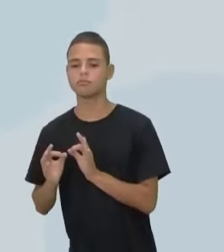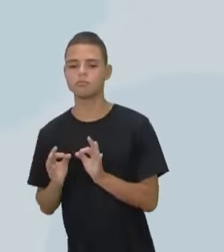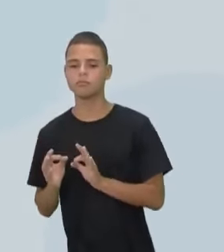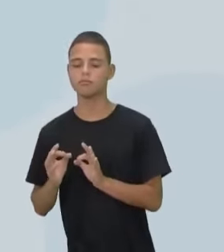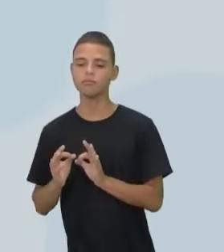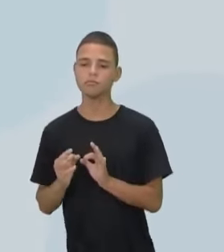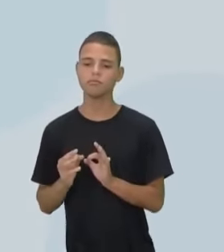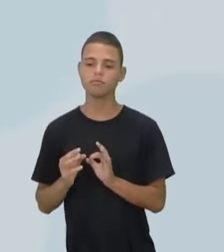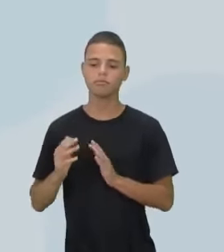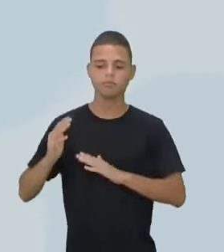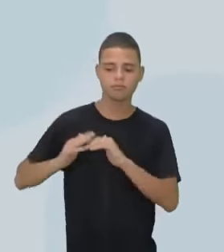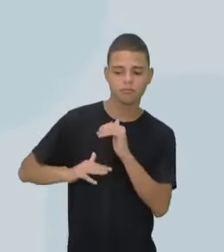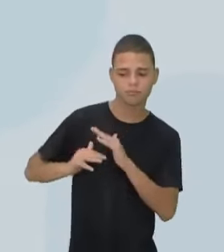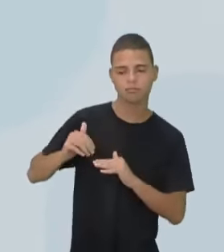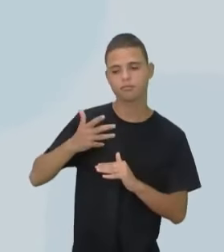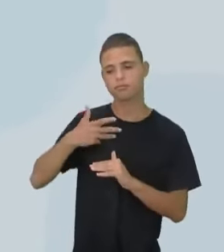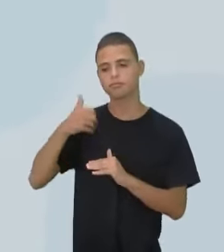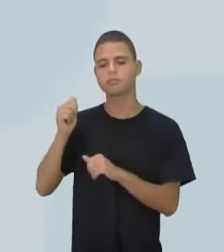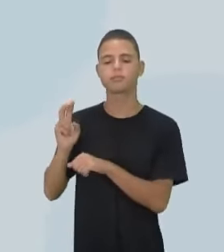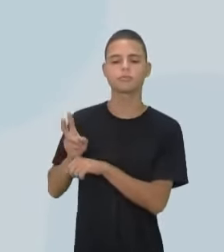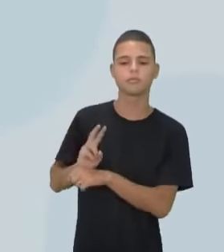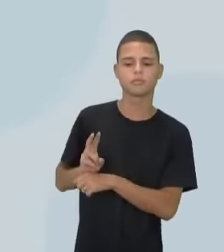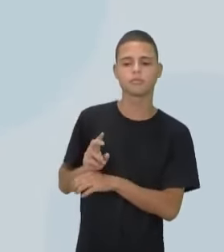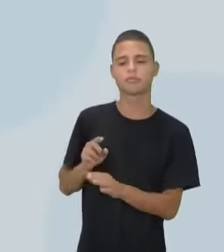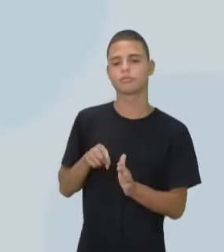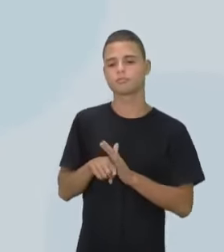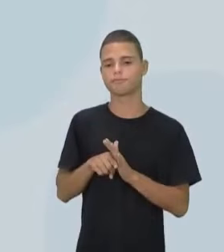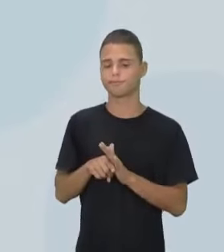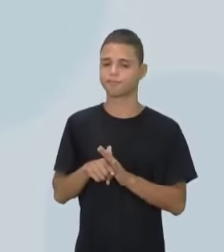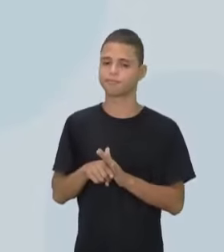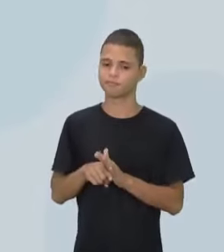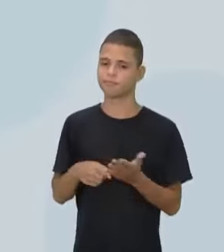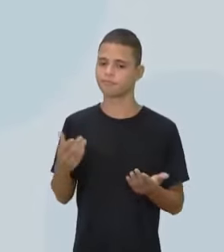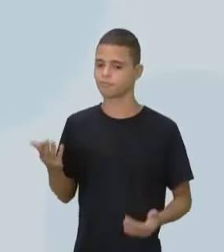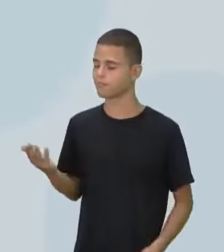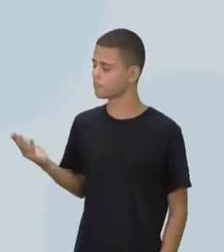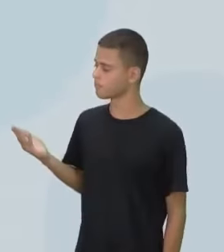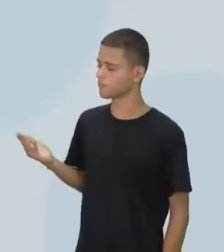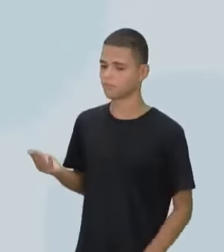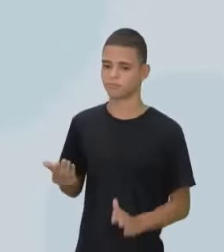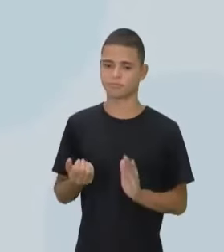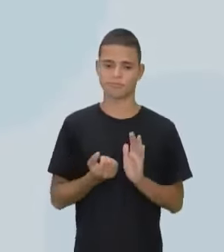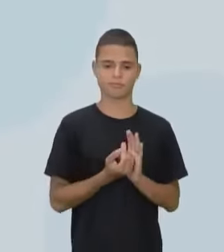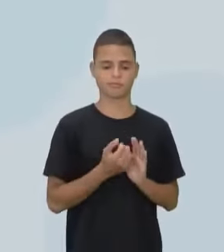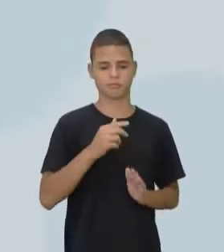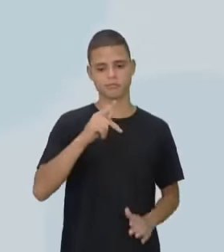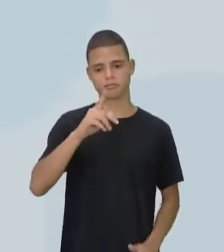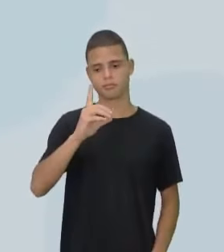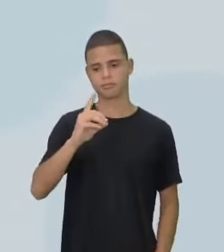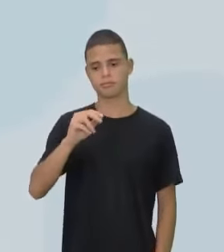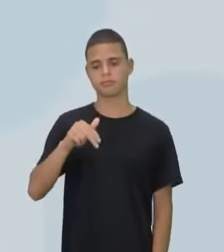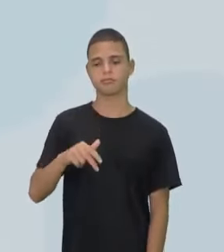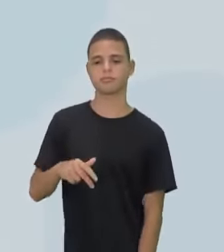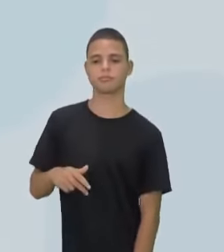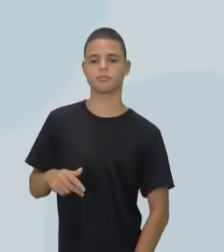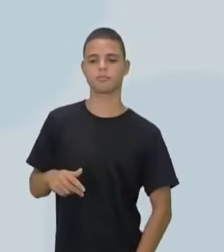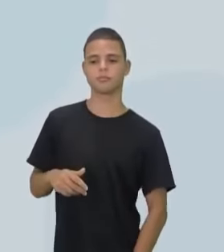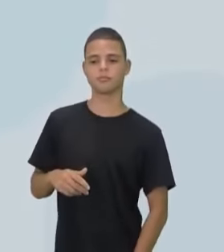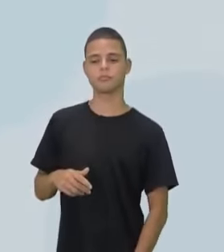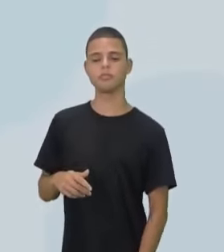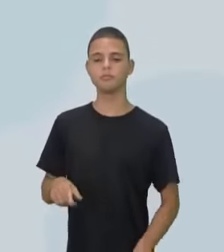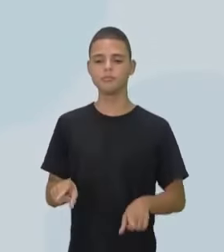de capacitação, monitoramento. Isso aqui é o símbolo do PDN, do Programa Estadual. E no Programa Estadual de Prevenção